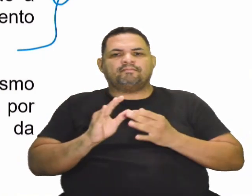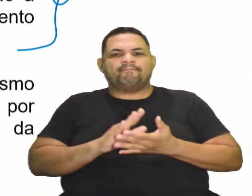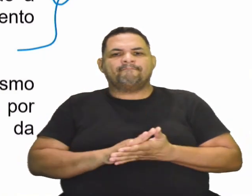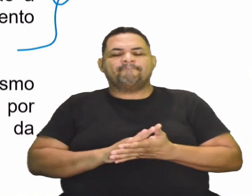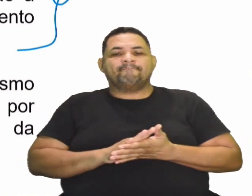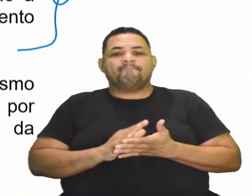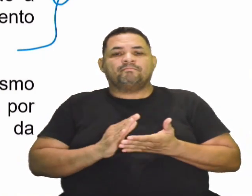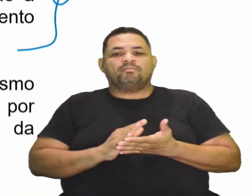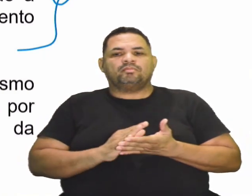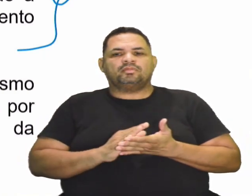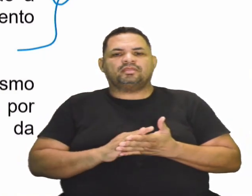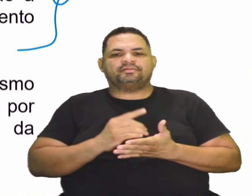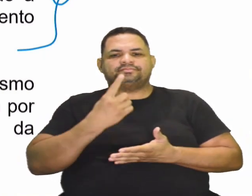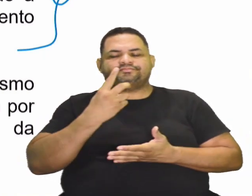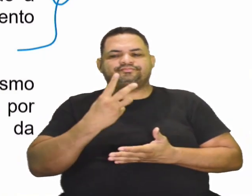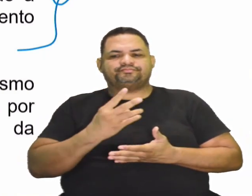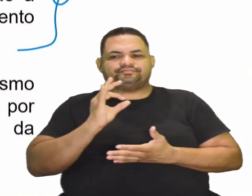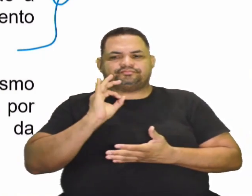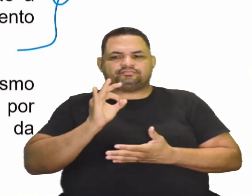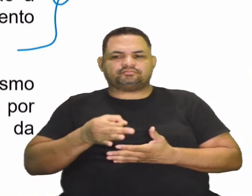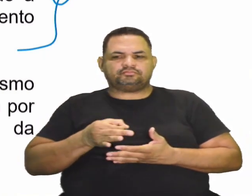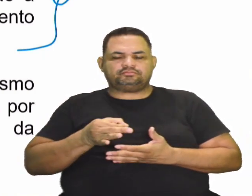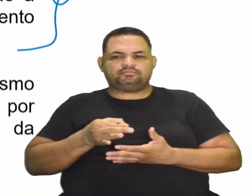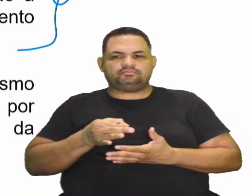Então, 1 e 3 está correta.